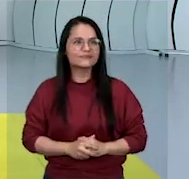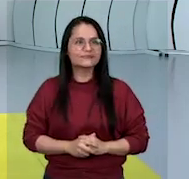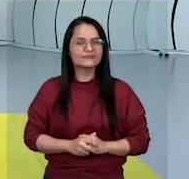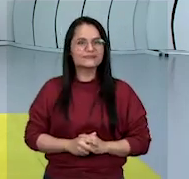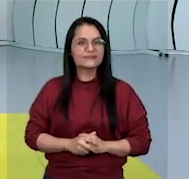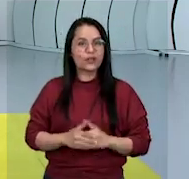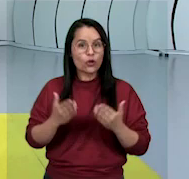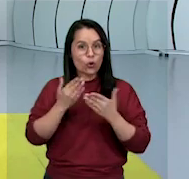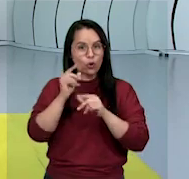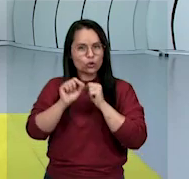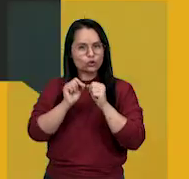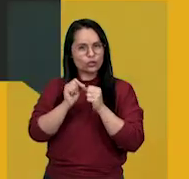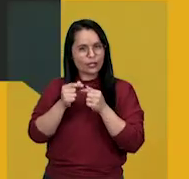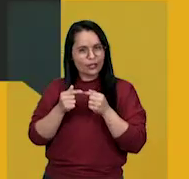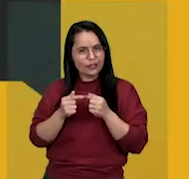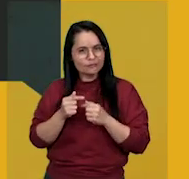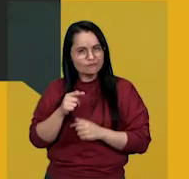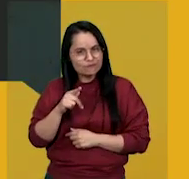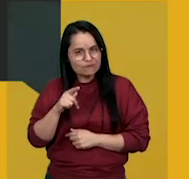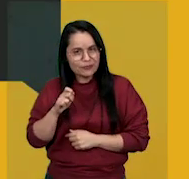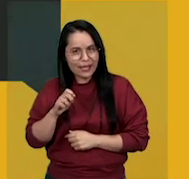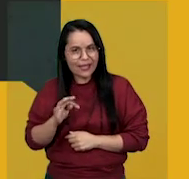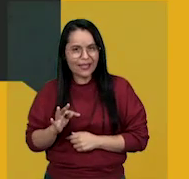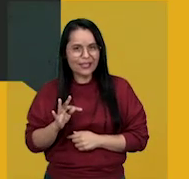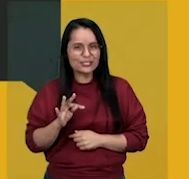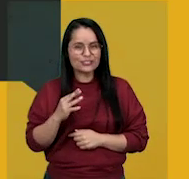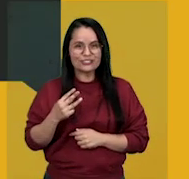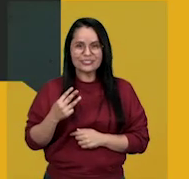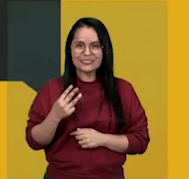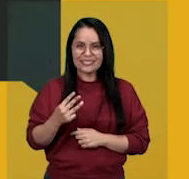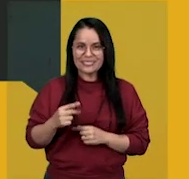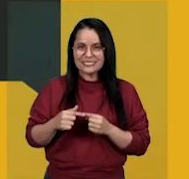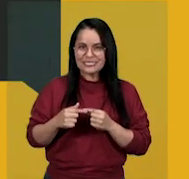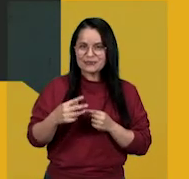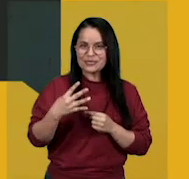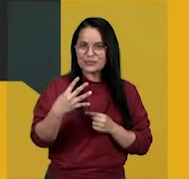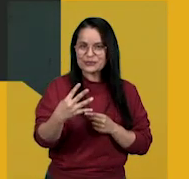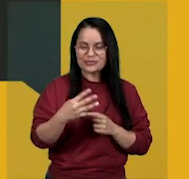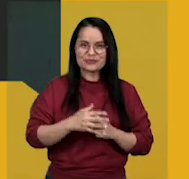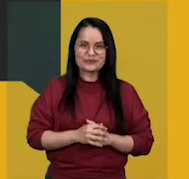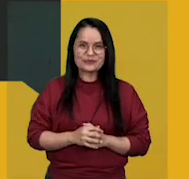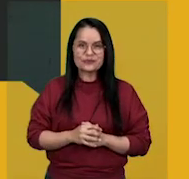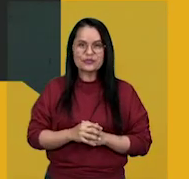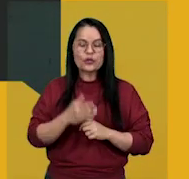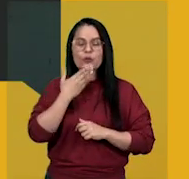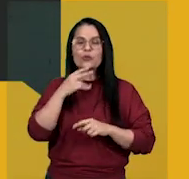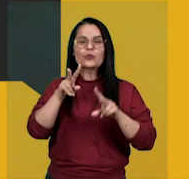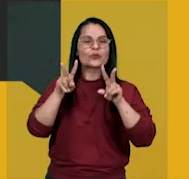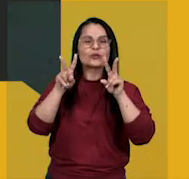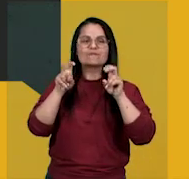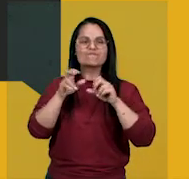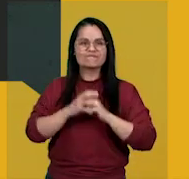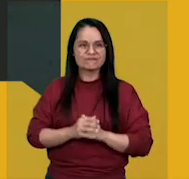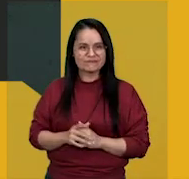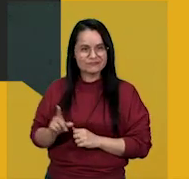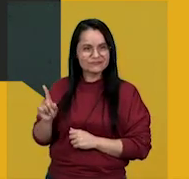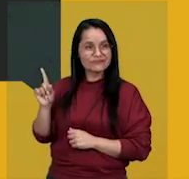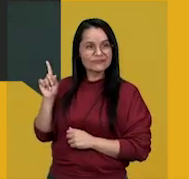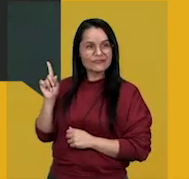Nós estamos no PET 3, semana 4. O que vamos falar? Nós vamos falar